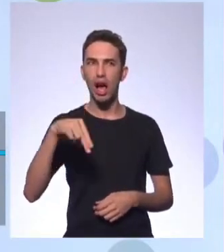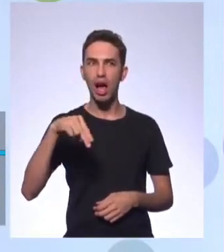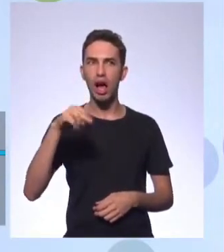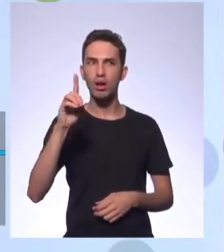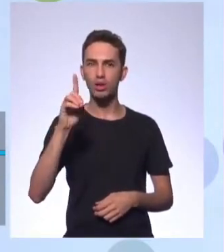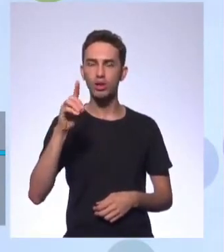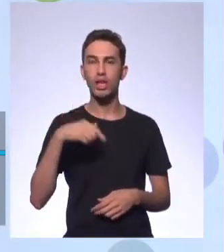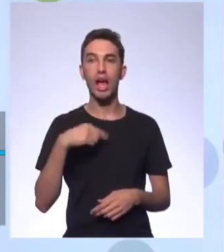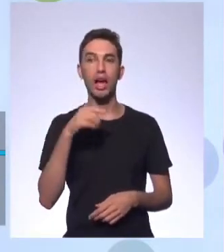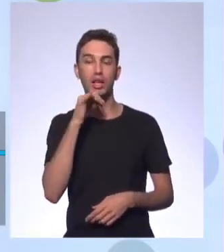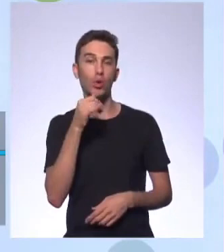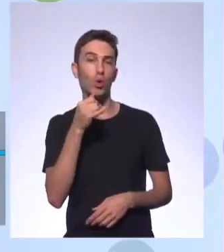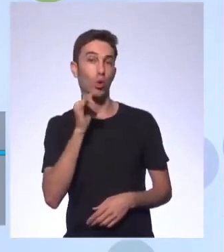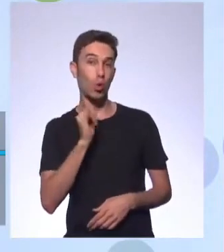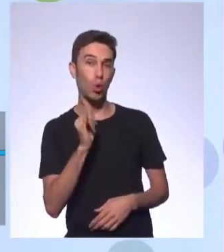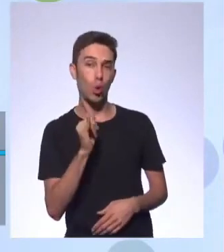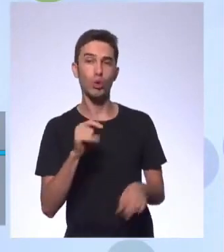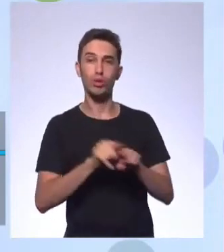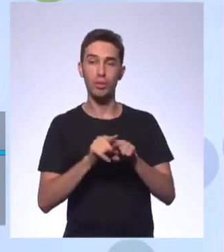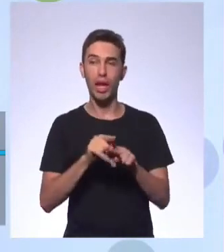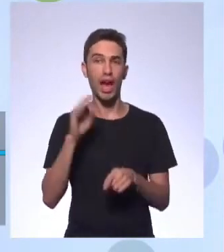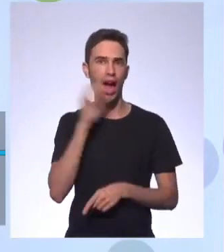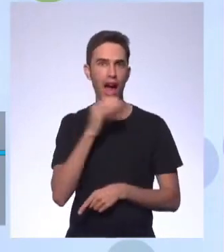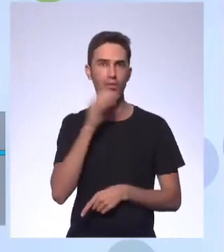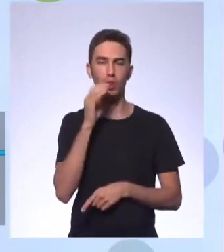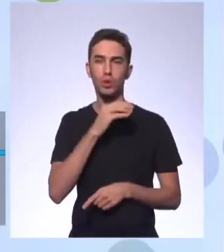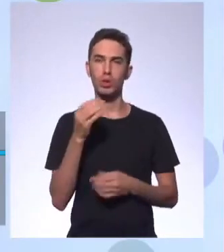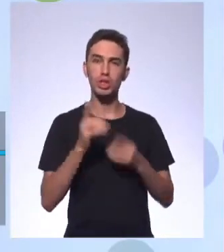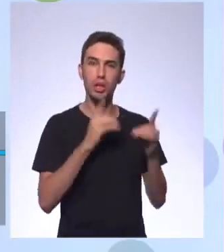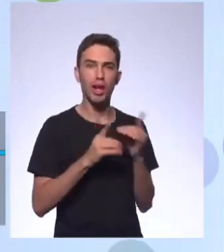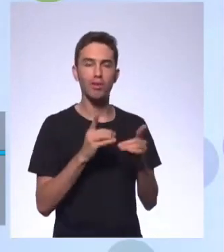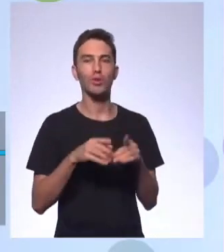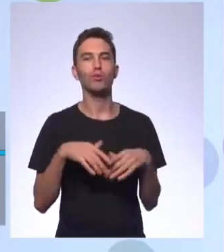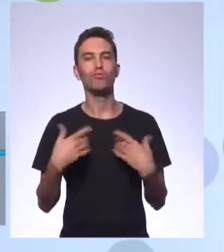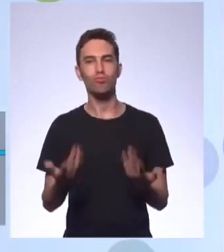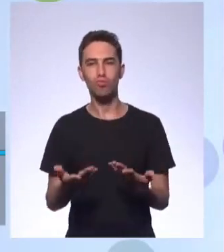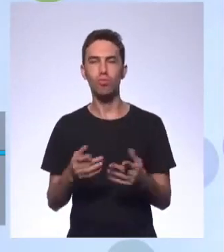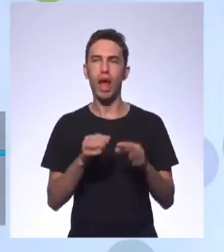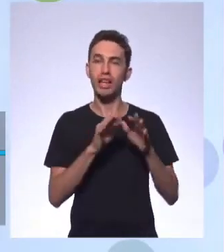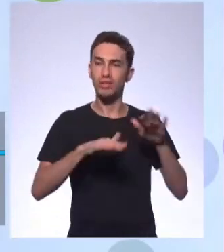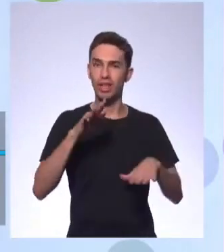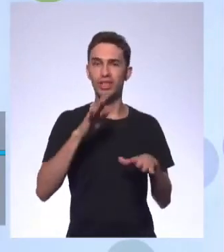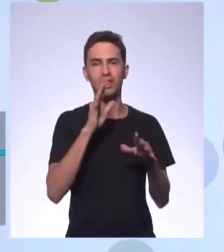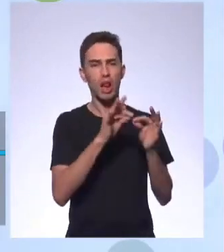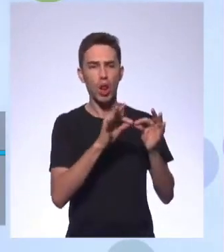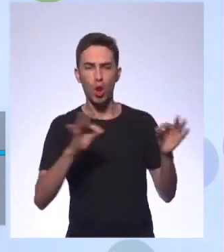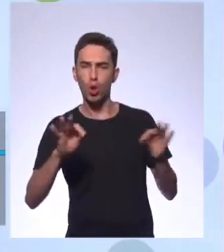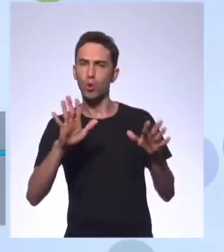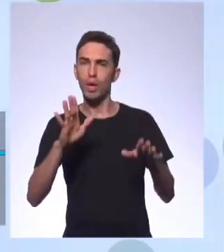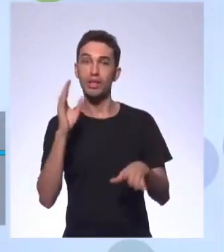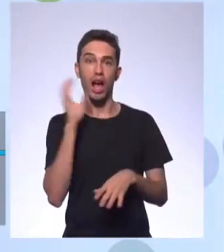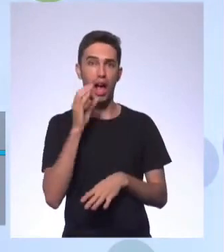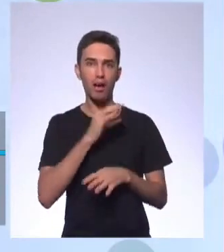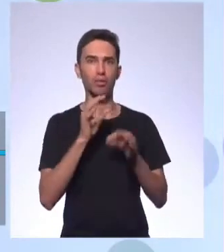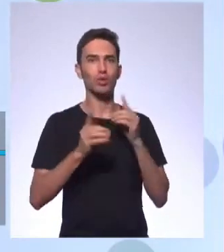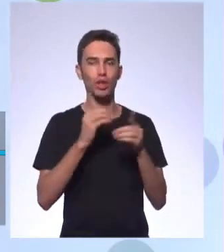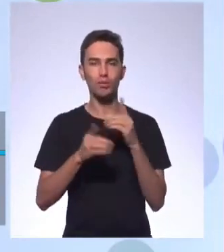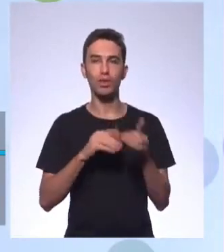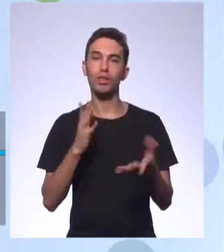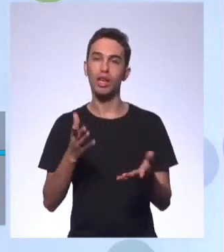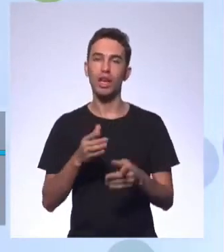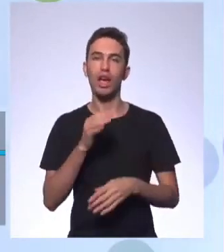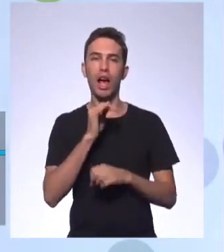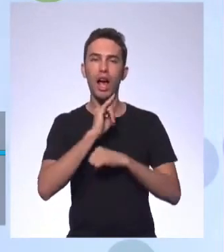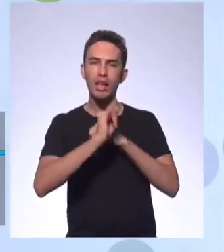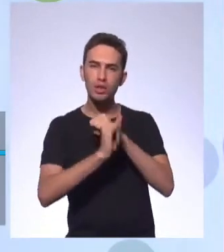então é justamente naquele mesmo momento, é rápido, é dinâmico, por mais longo que seja o conto. E as crônicas são o quê? São